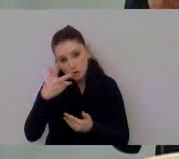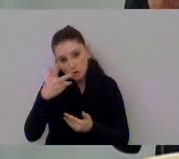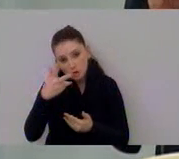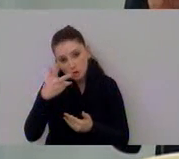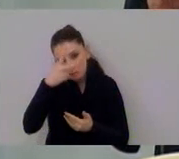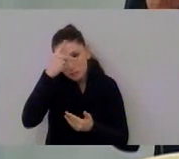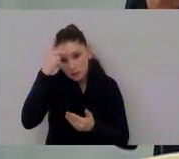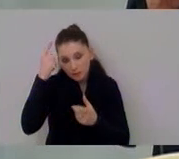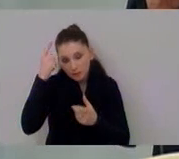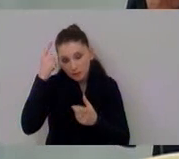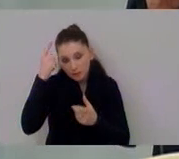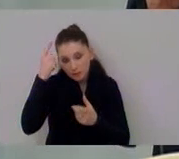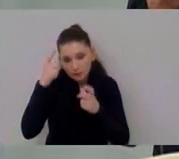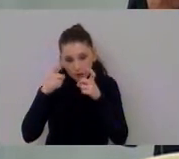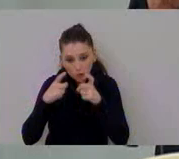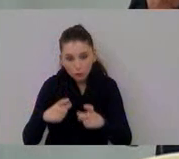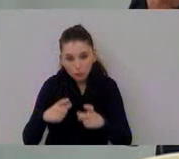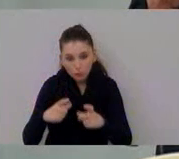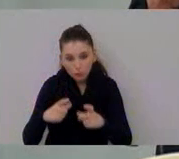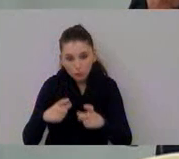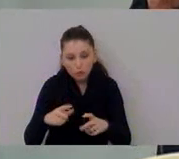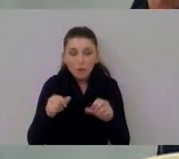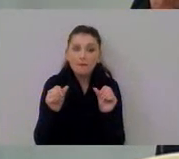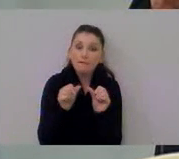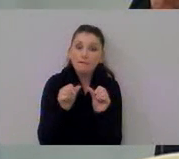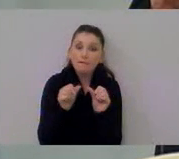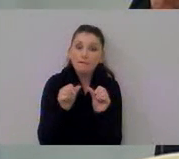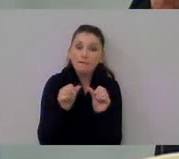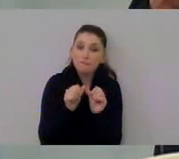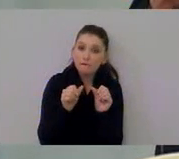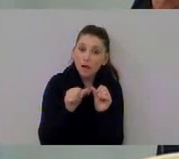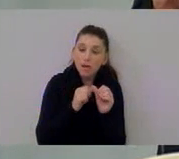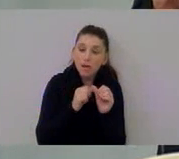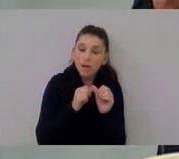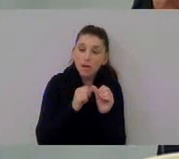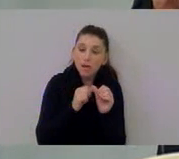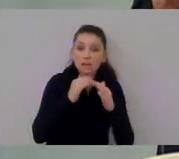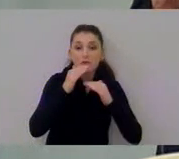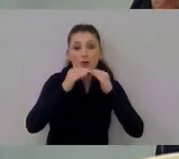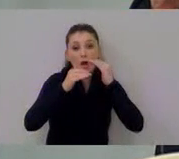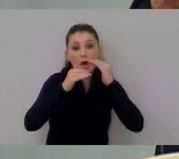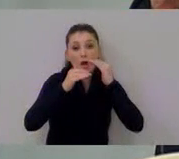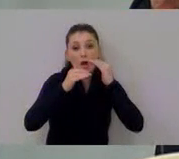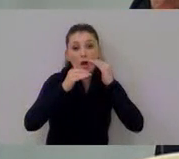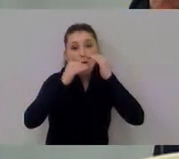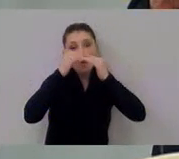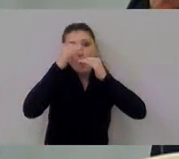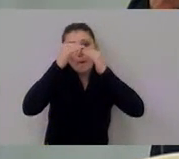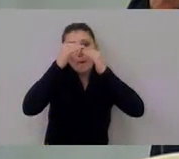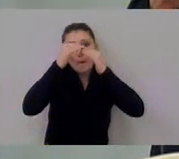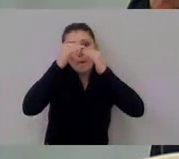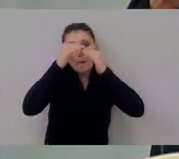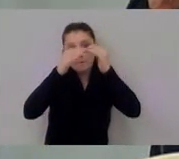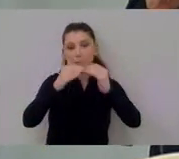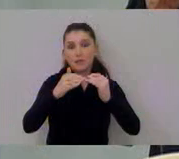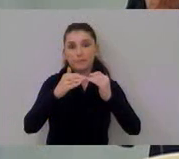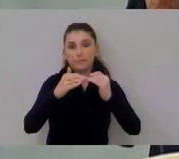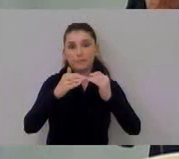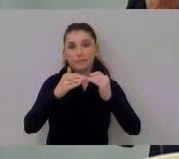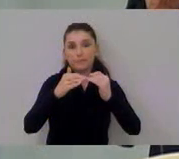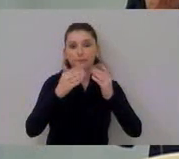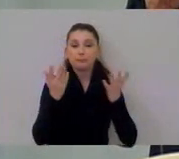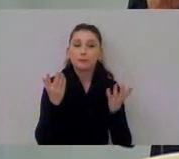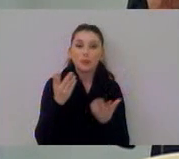faça essa obra, que o pessoal não pode, a população não pode